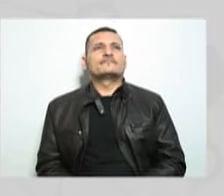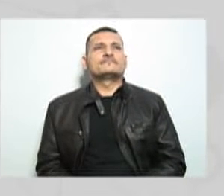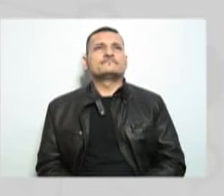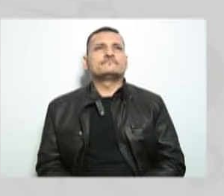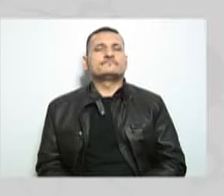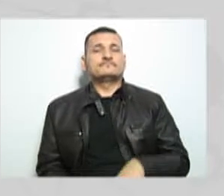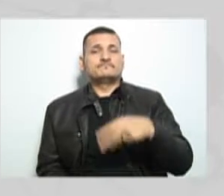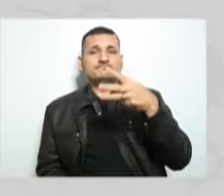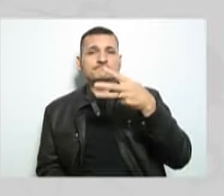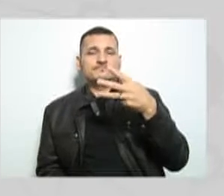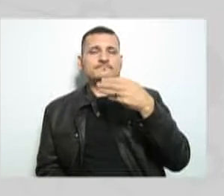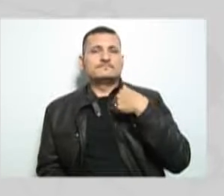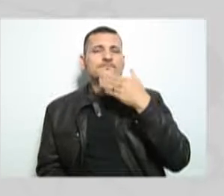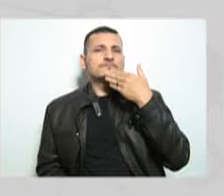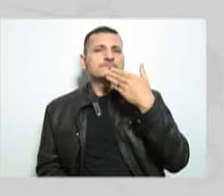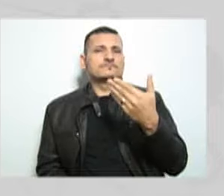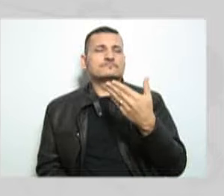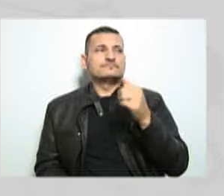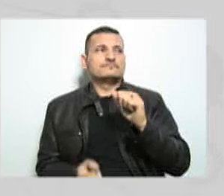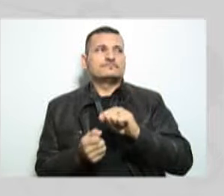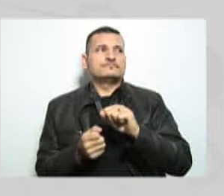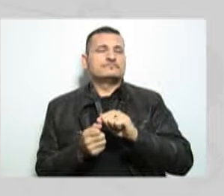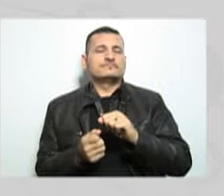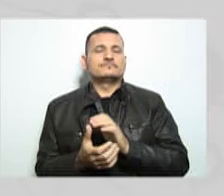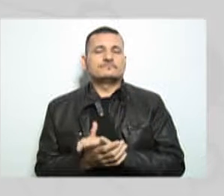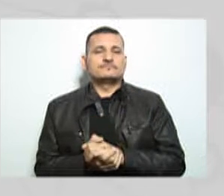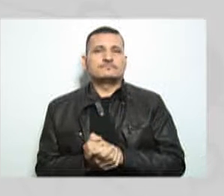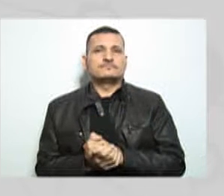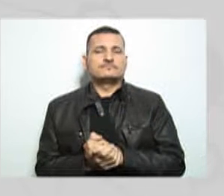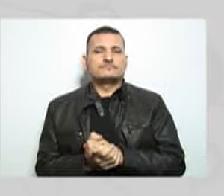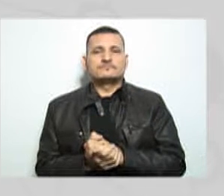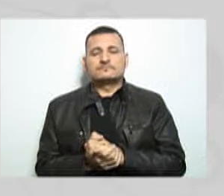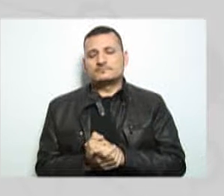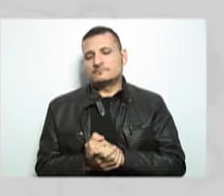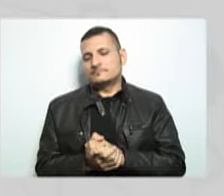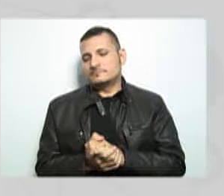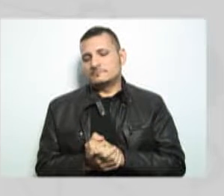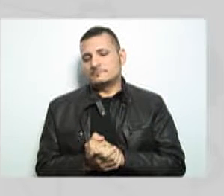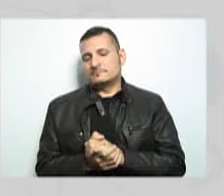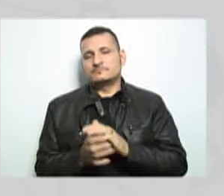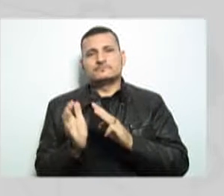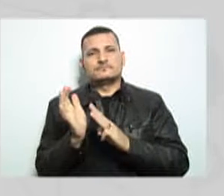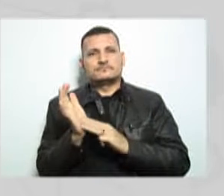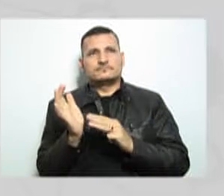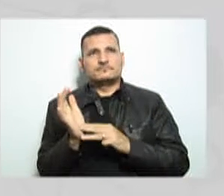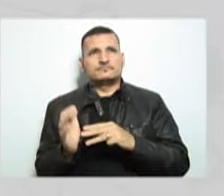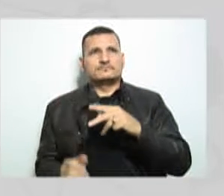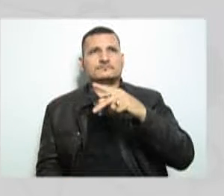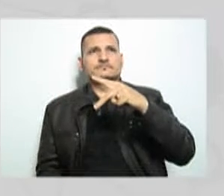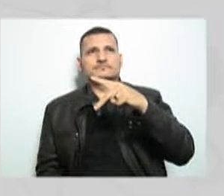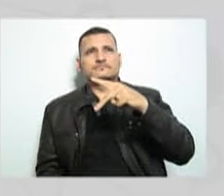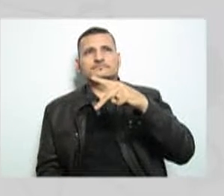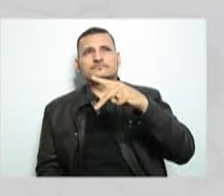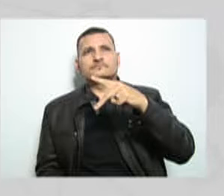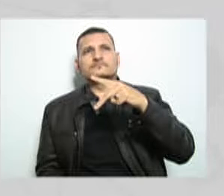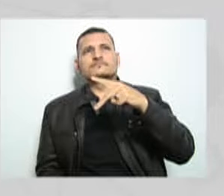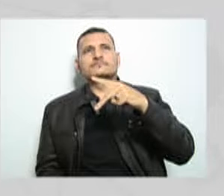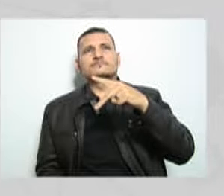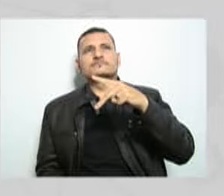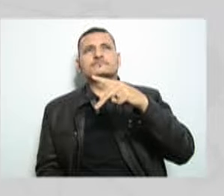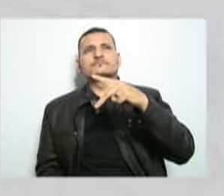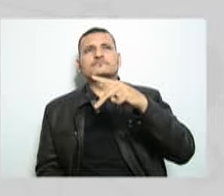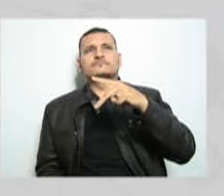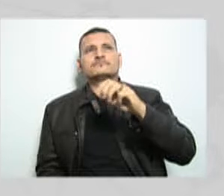3, eu pedi para ser feito o quê? O método PEPS, UEPS e média ponderada.